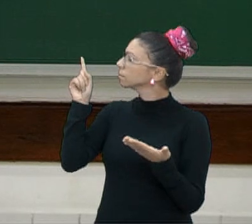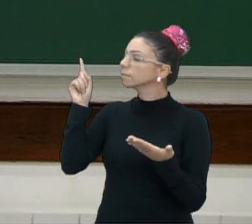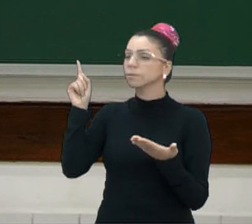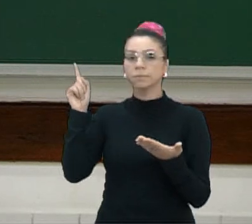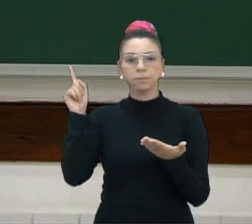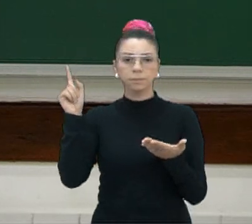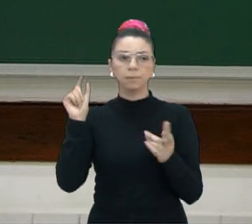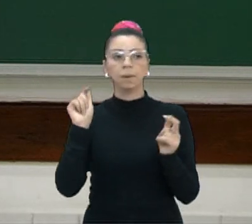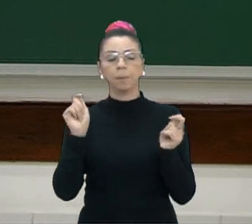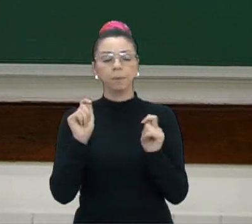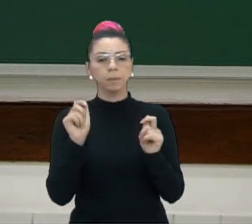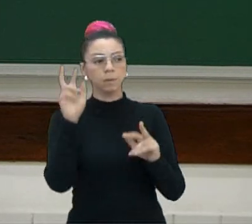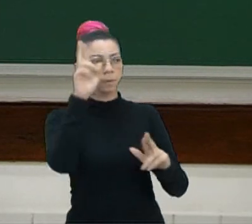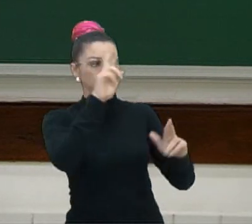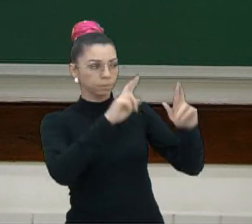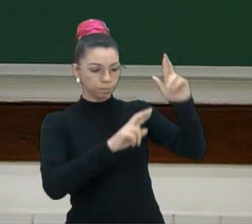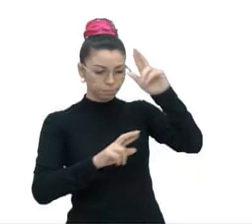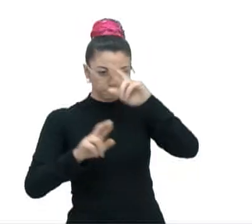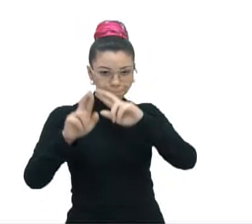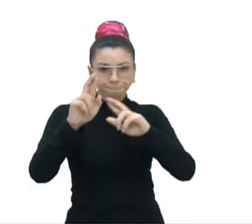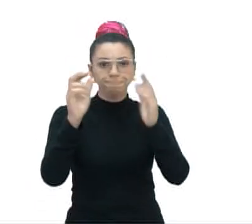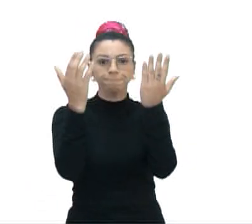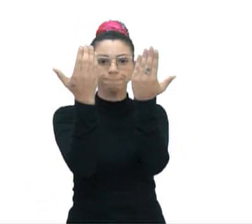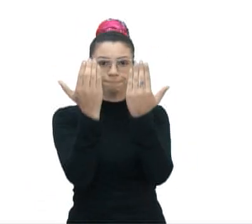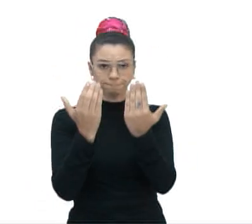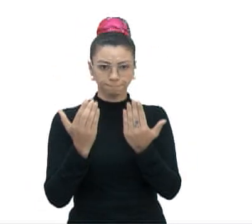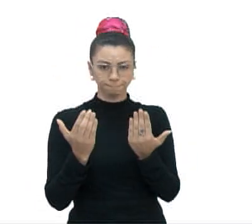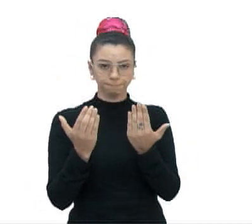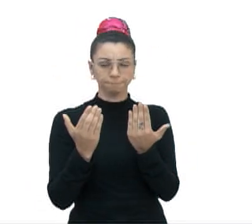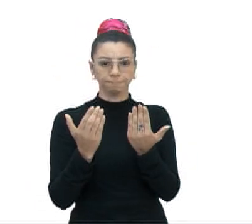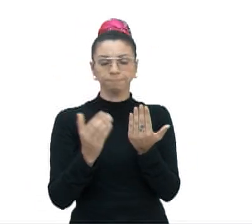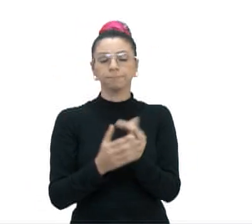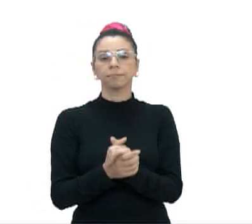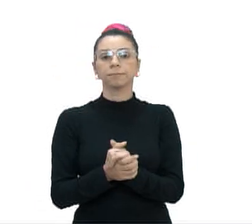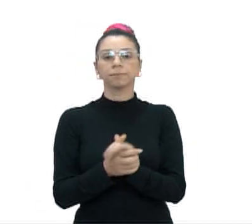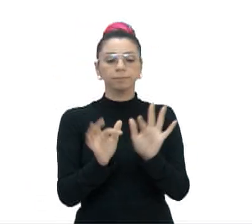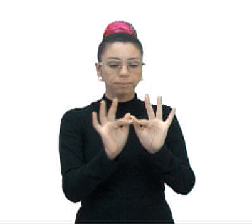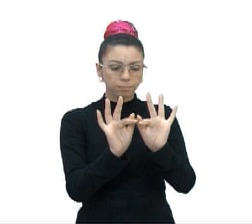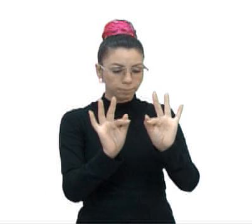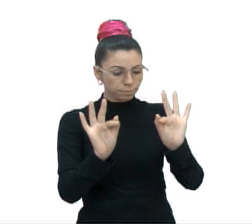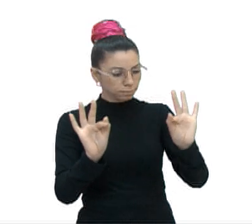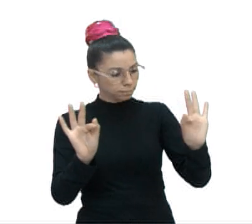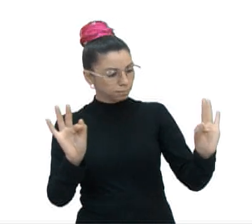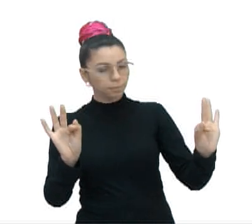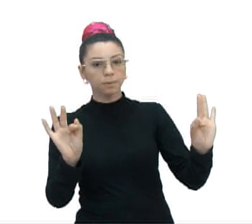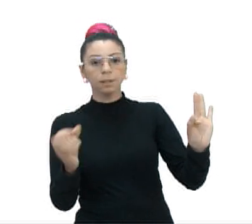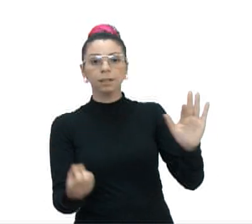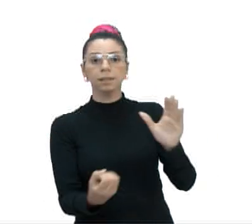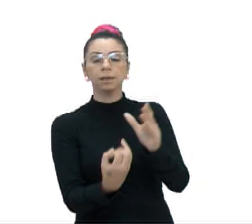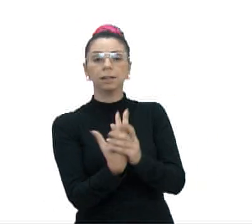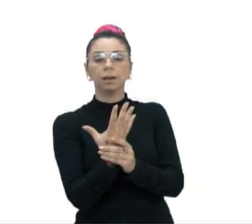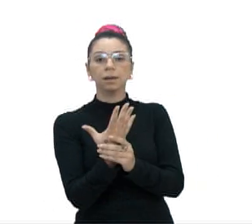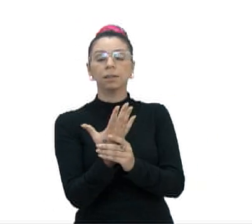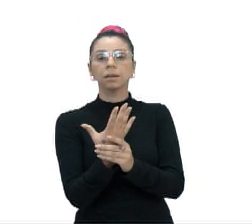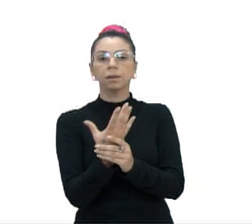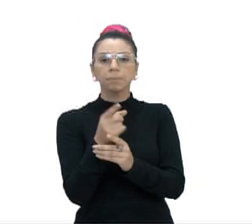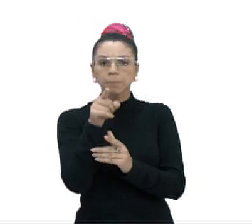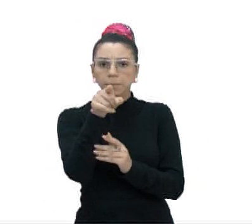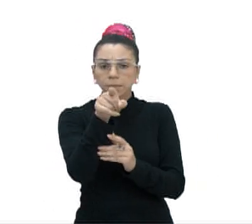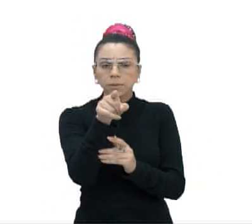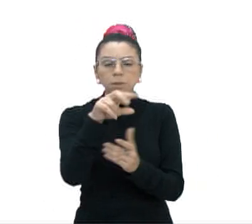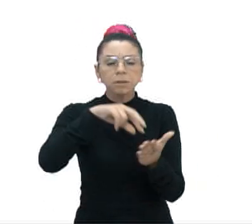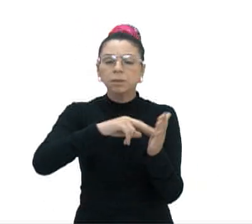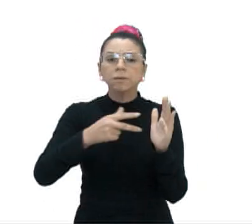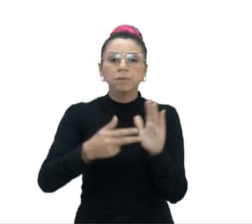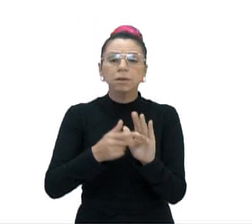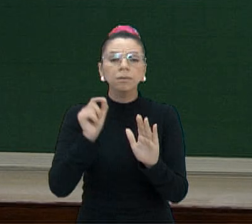fazer? Nós vamos observar a imagem e criar uma legenda de acordo com o sentido que ela produz para você. Então